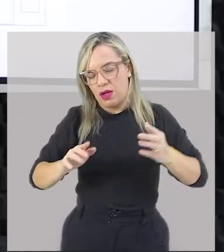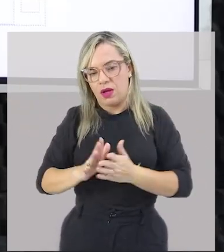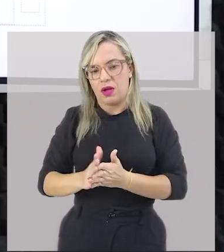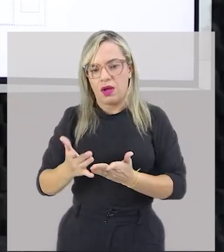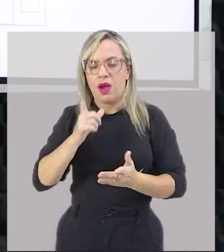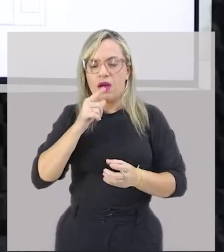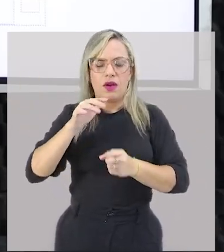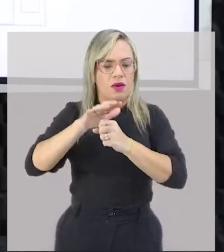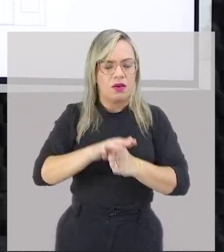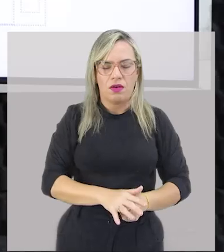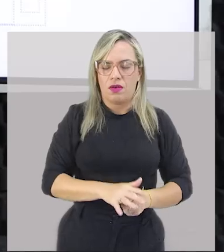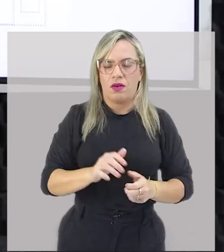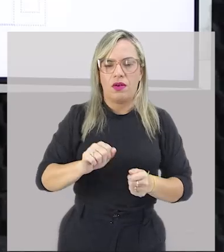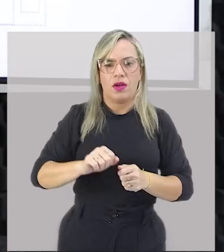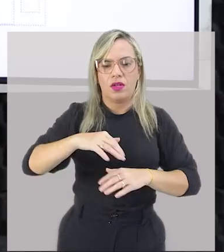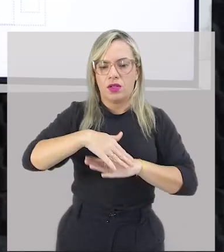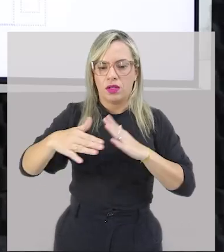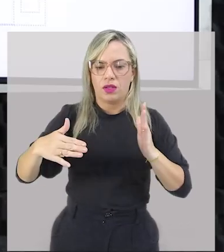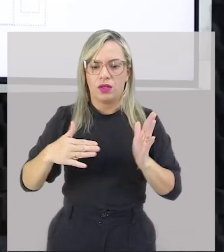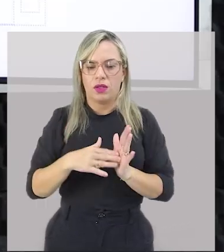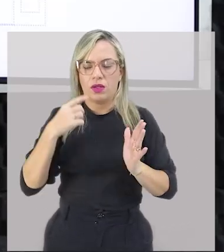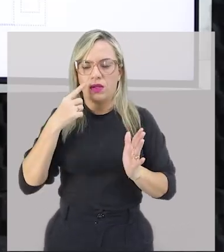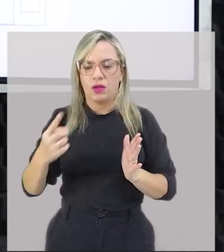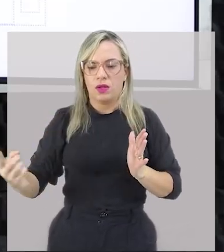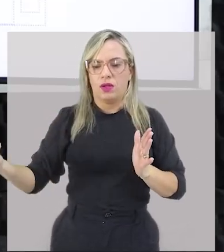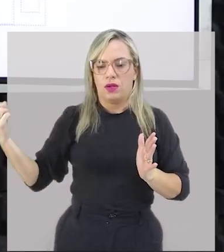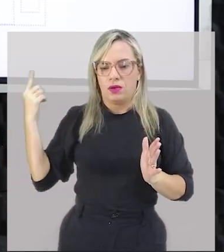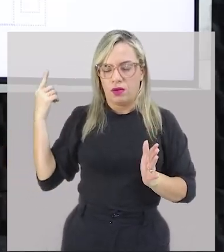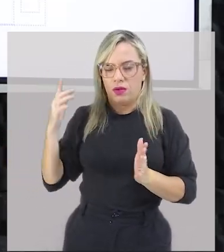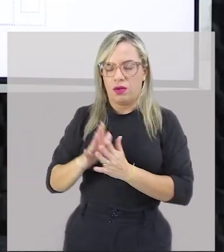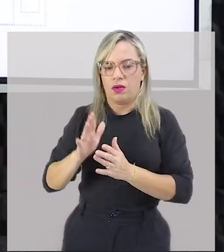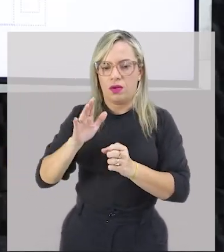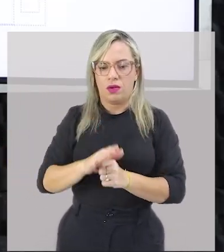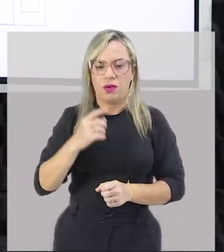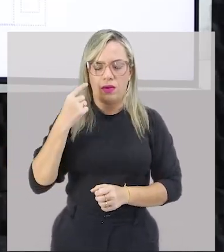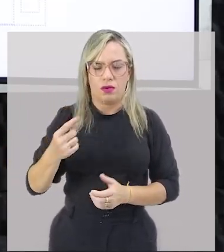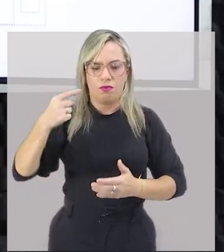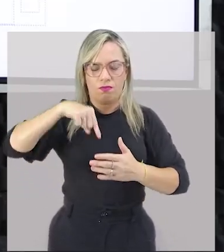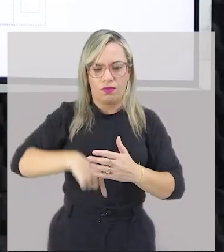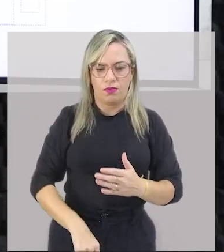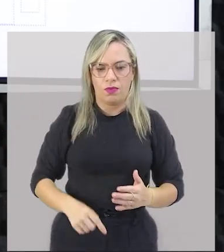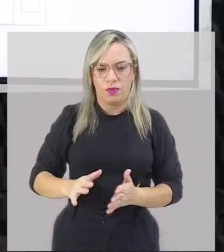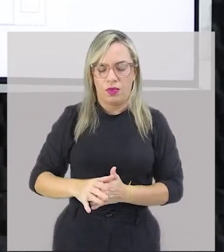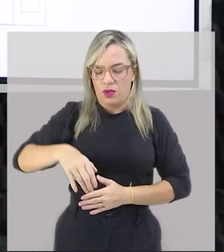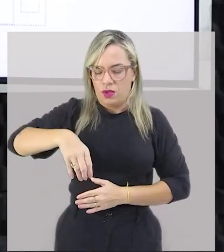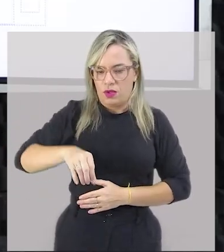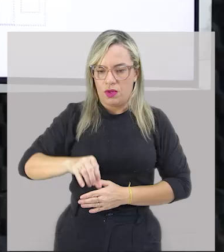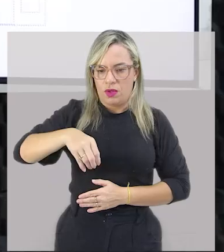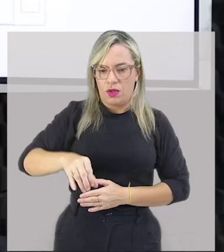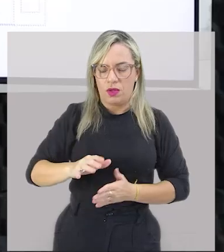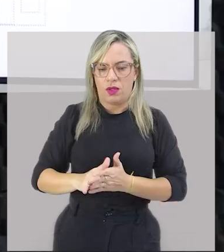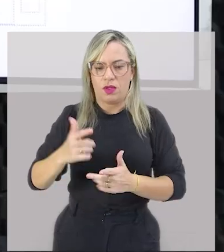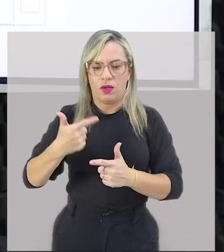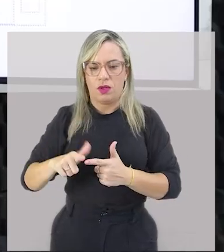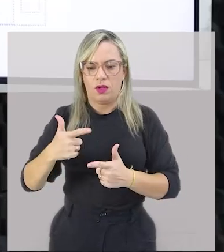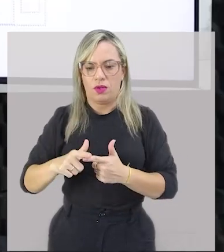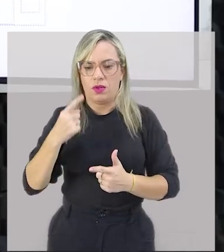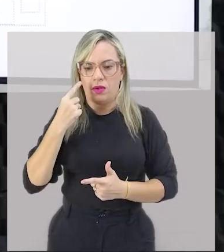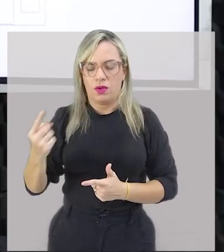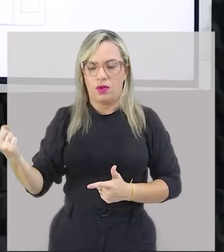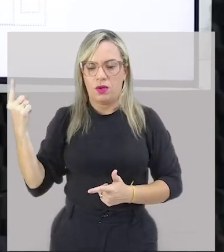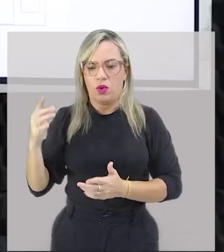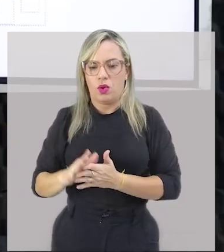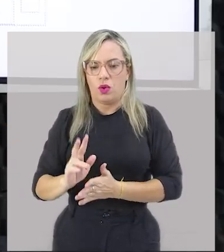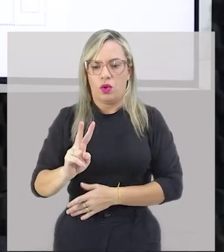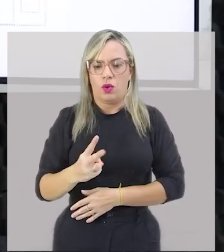para baixo for, maior vai ser a profundidade, maior vai ser a pressão. Logo, o registro aí que está dando problema deve ser o registro